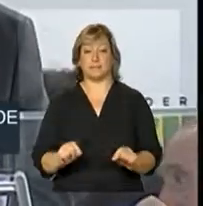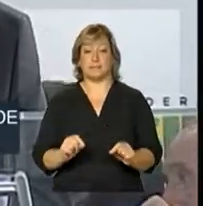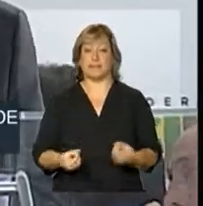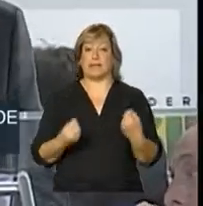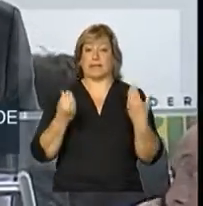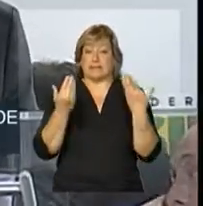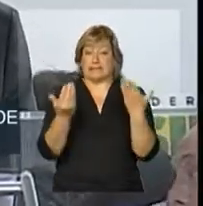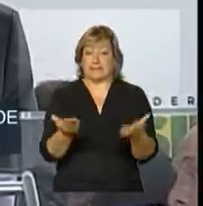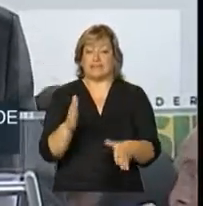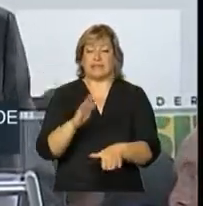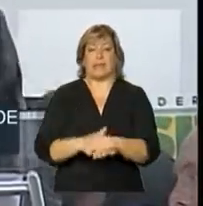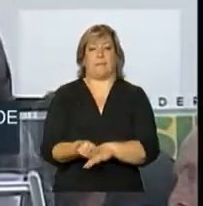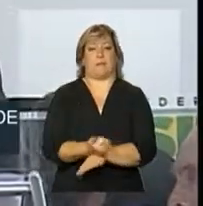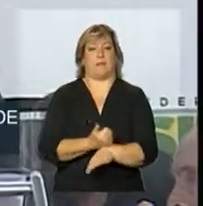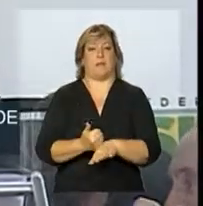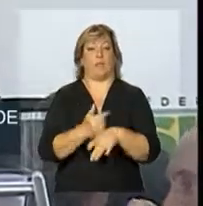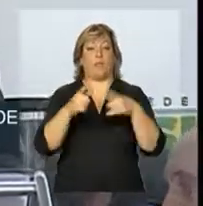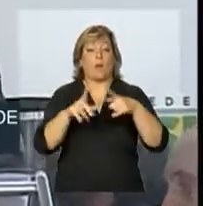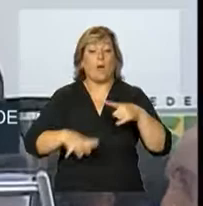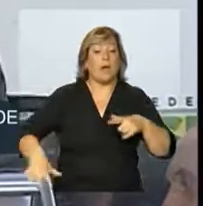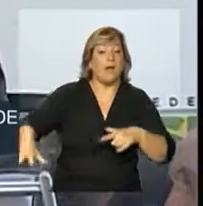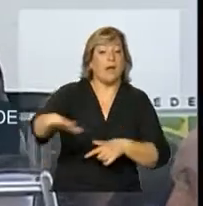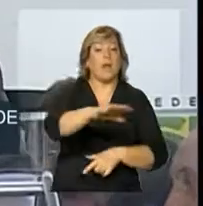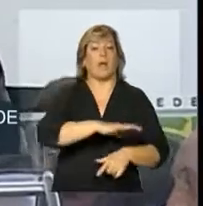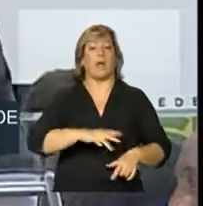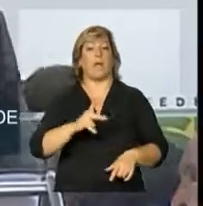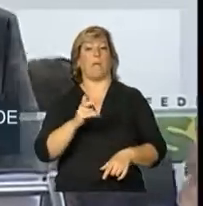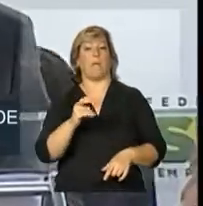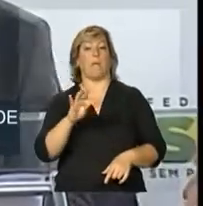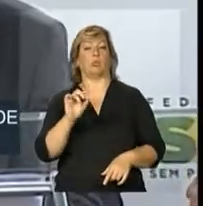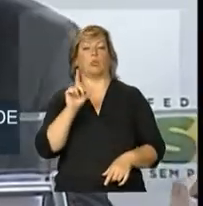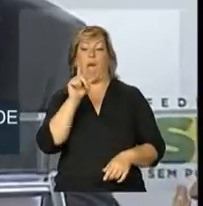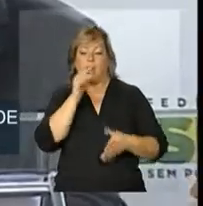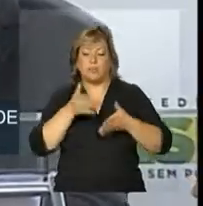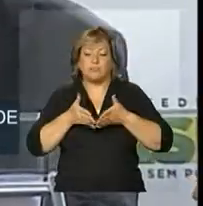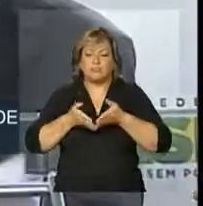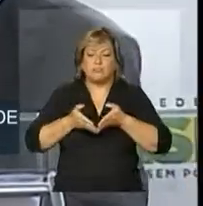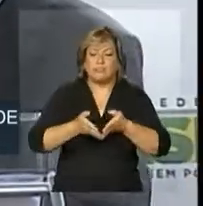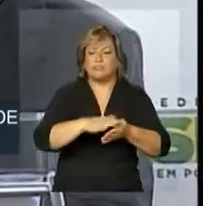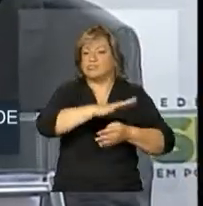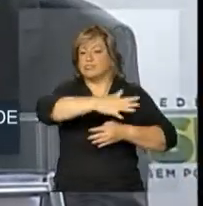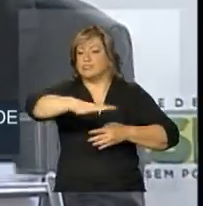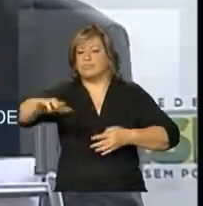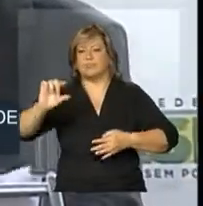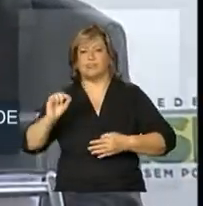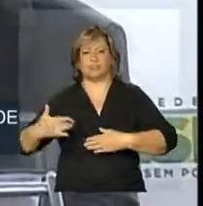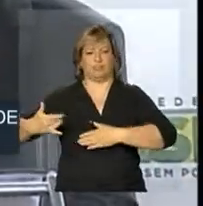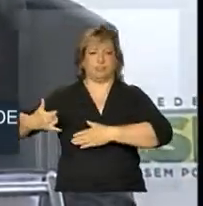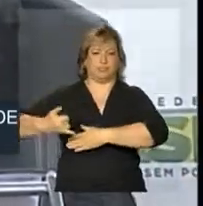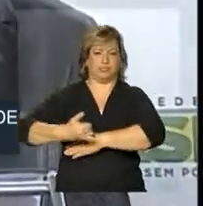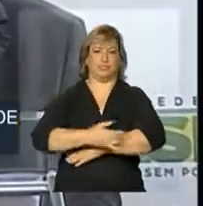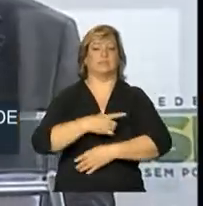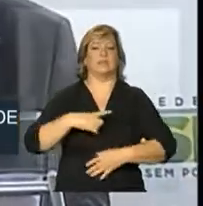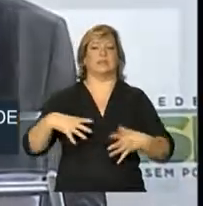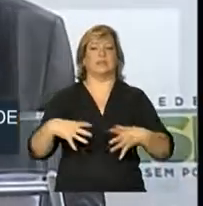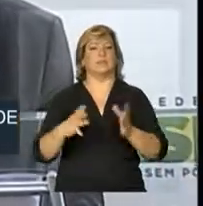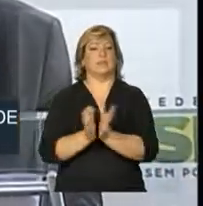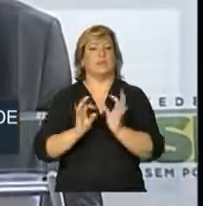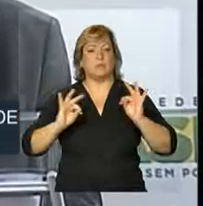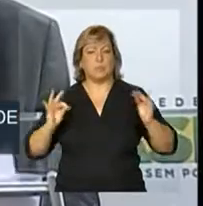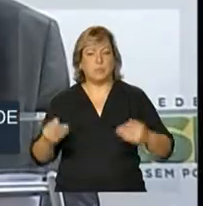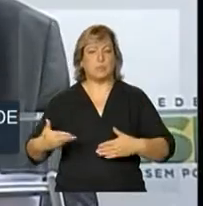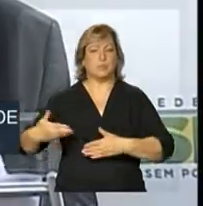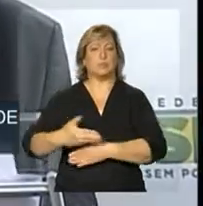mais eficiência à área portuária. Hoje, o governo federal tem um planejamento, pela primeira vez, de 20 anos.